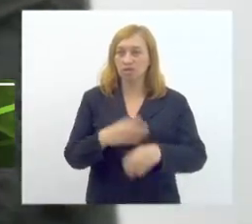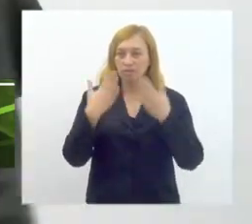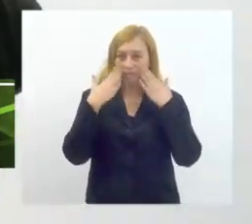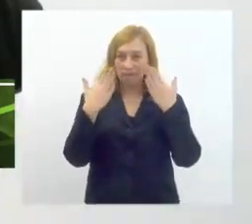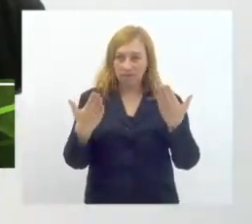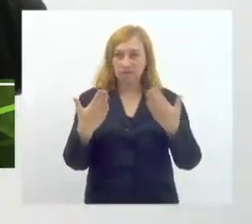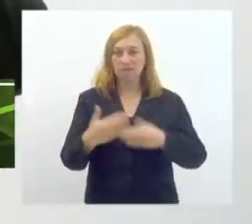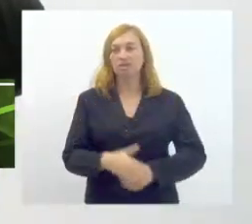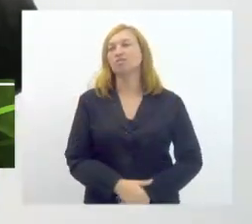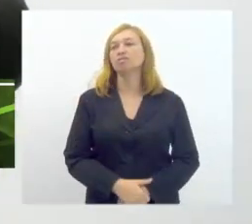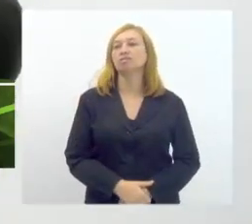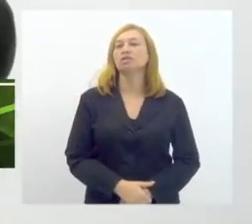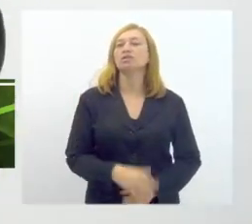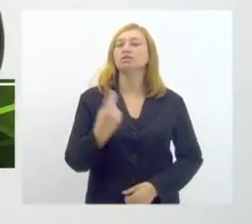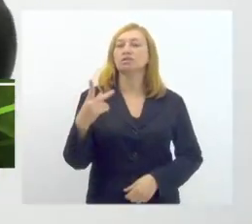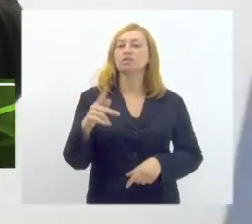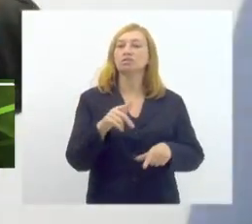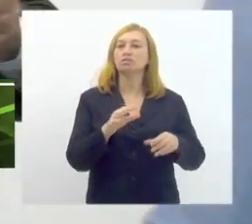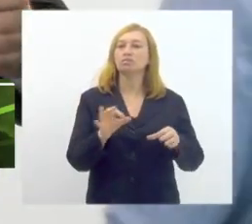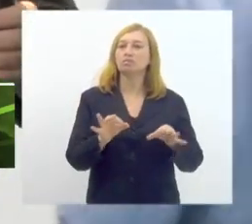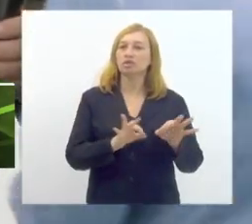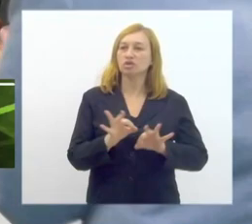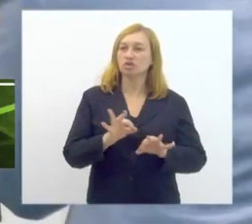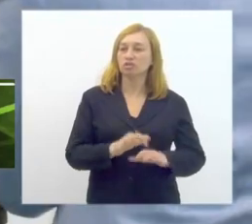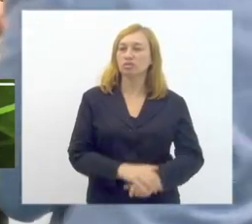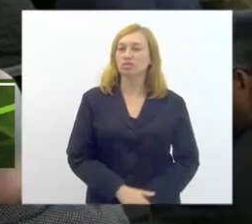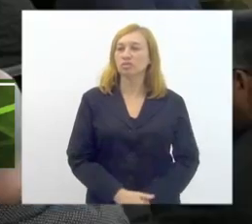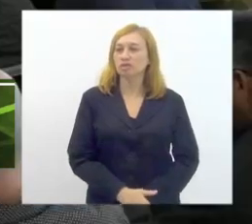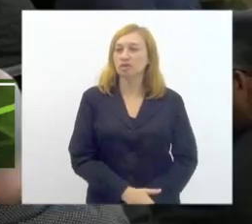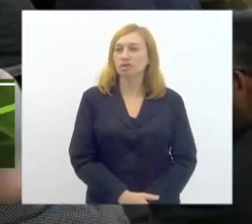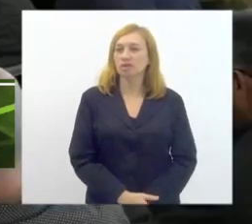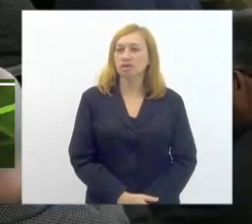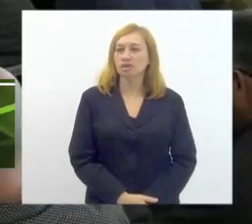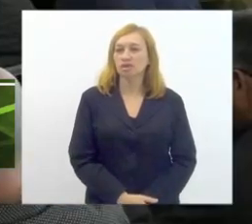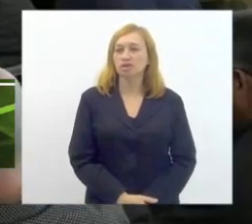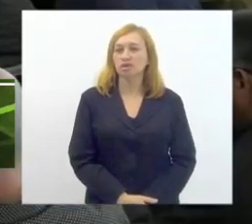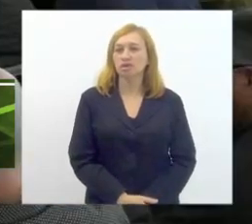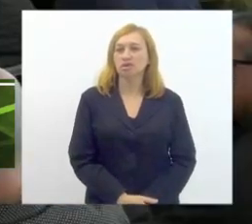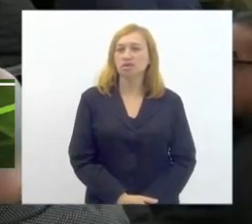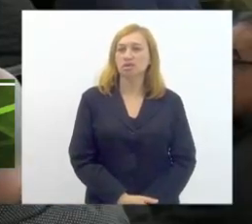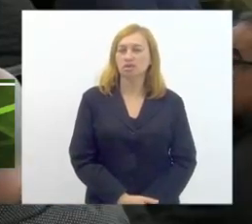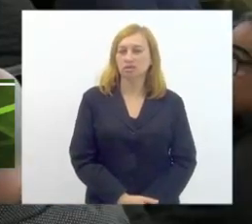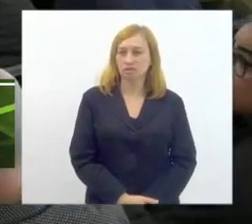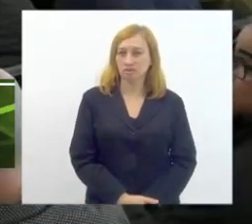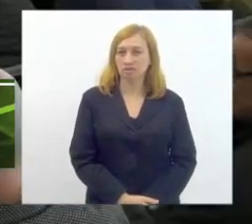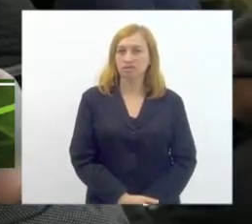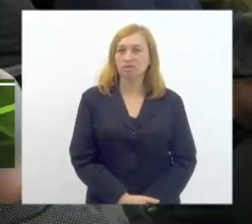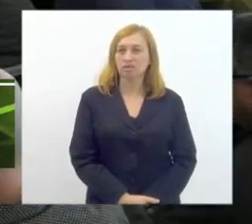apresentação do seu projeto.